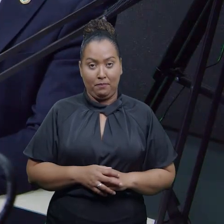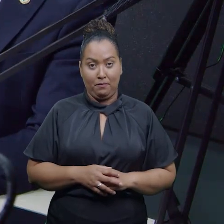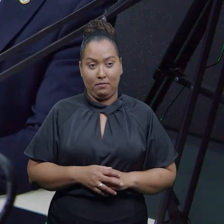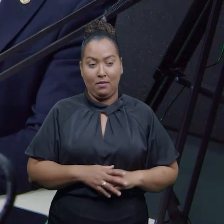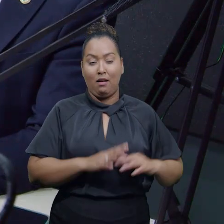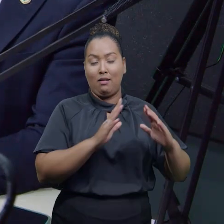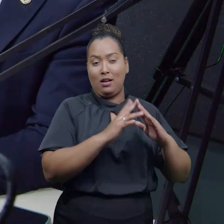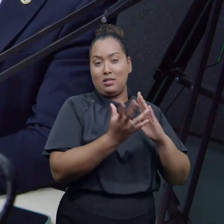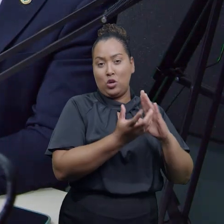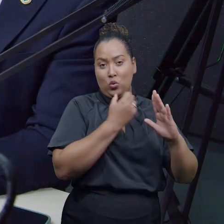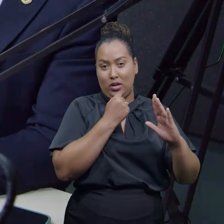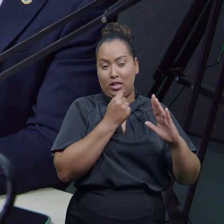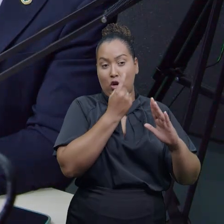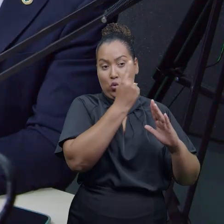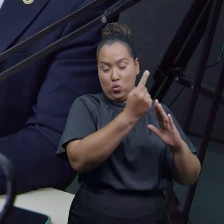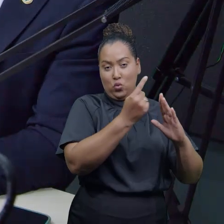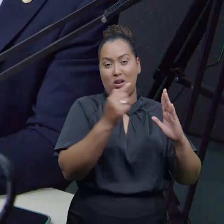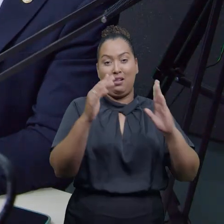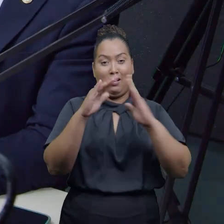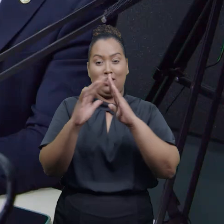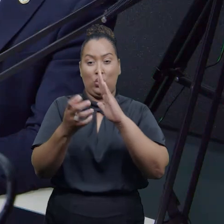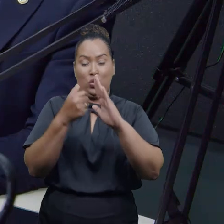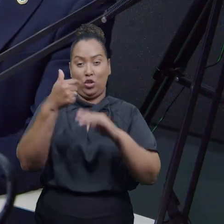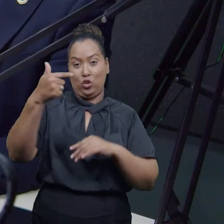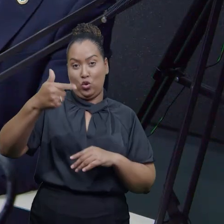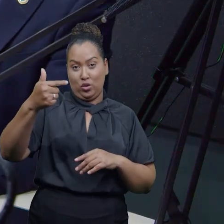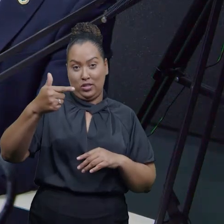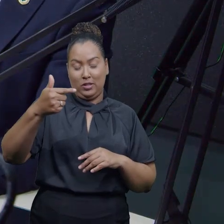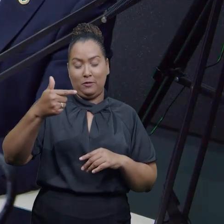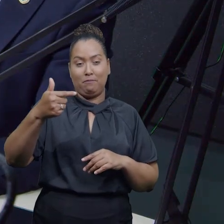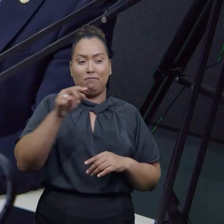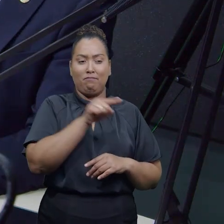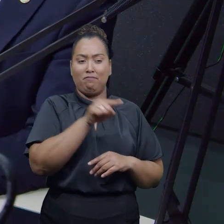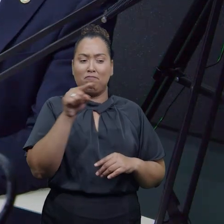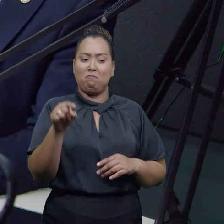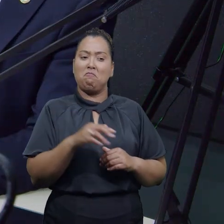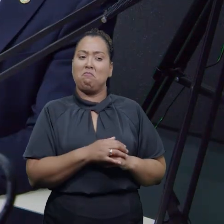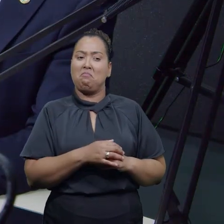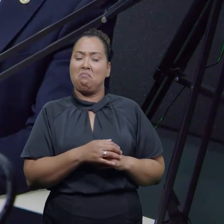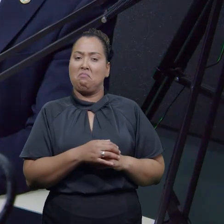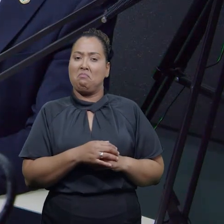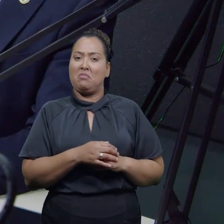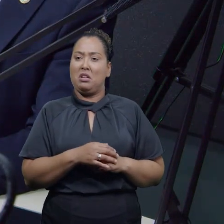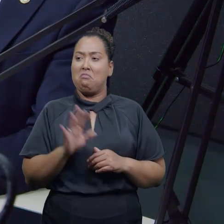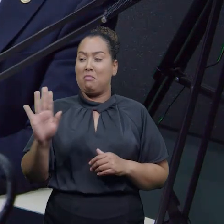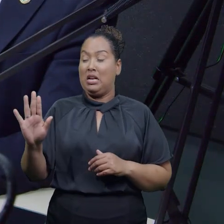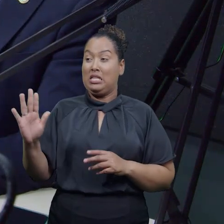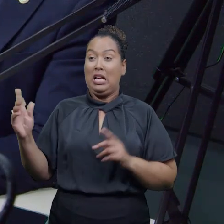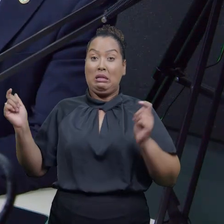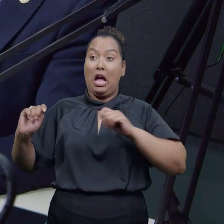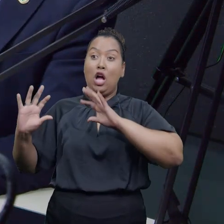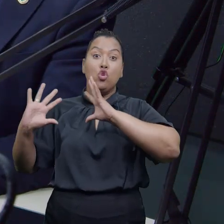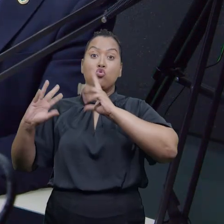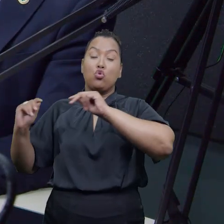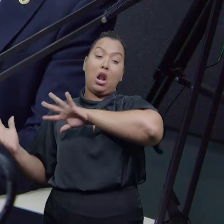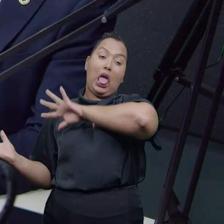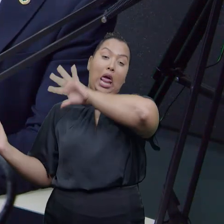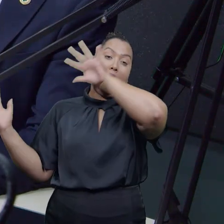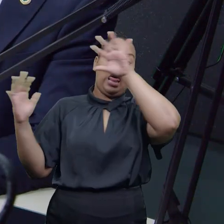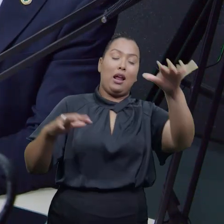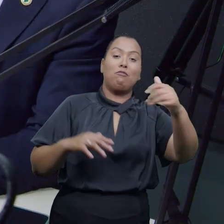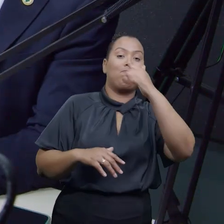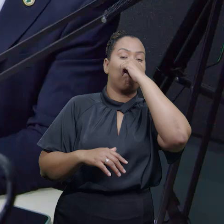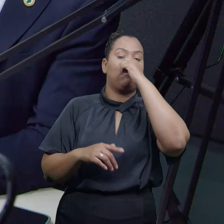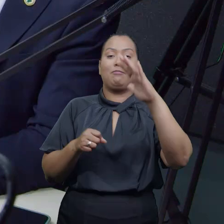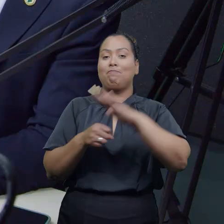vagas da Casa de Acolhida 1 e da Casa de Acolhida 2, não se atingiria 10% dessa população.